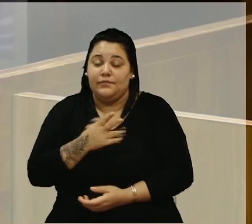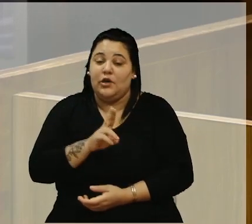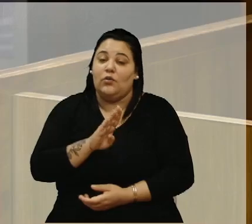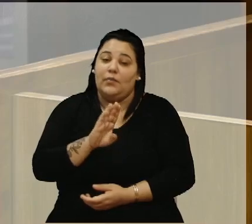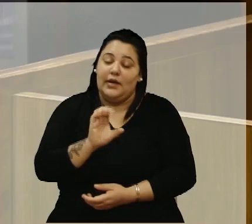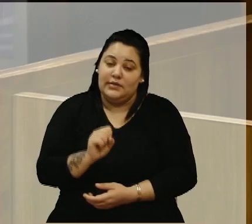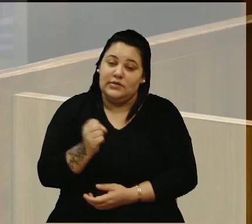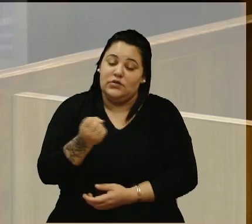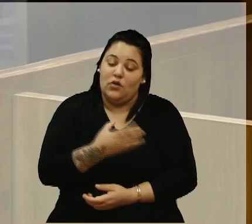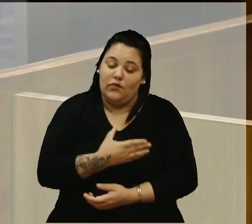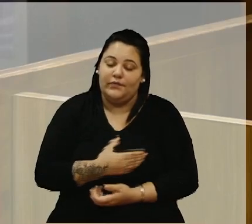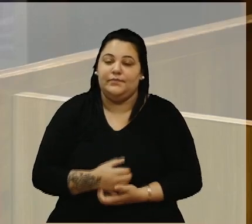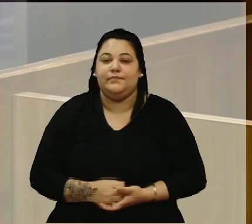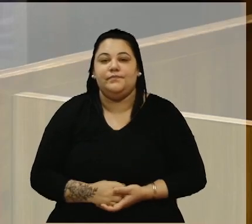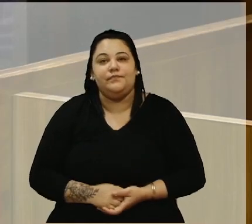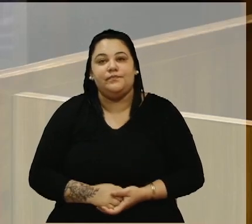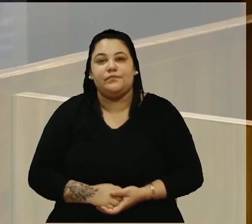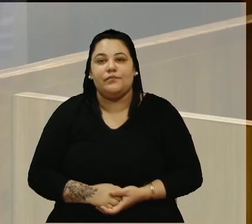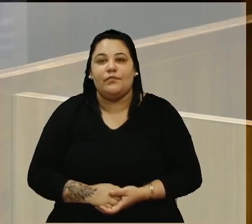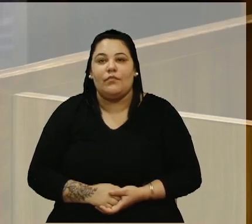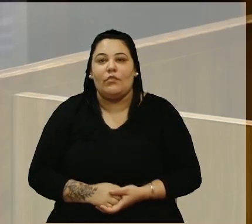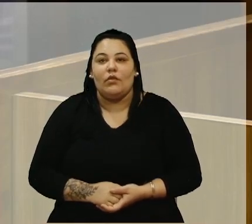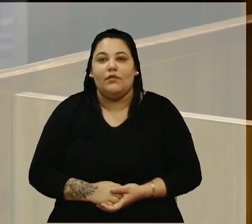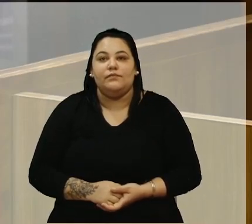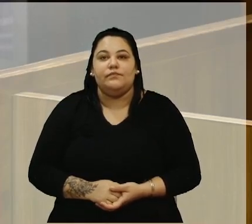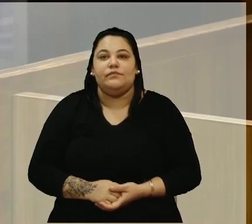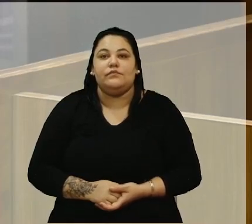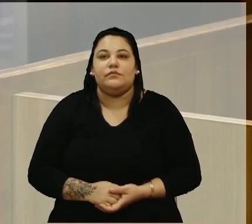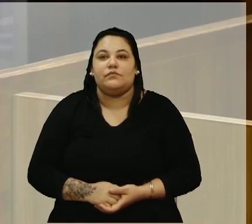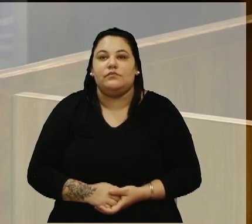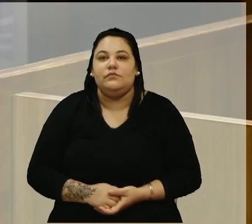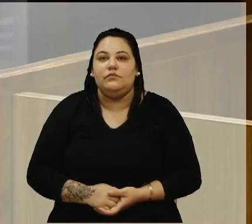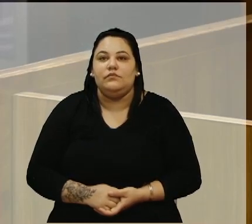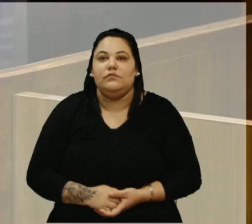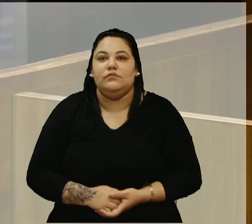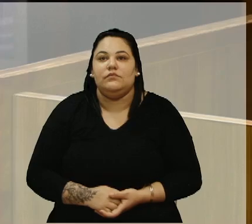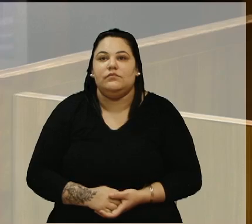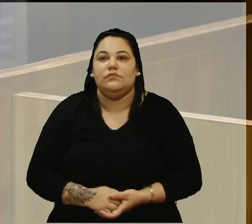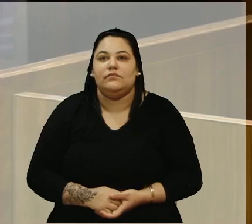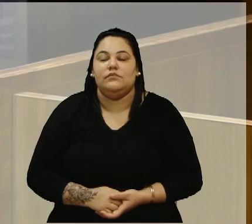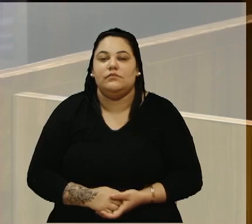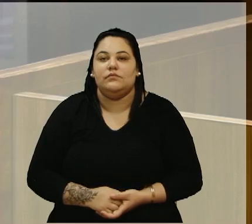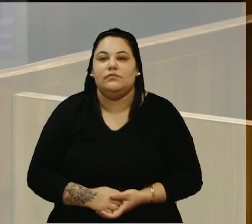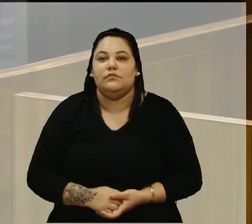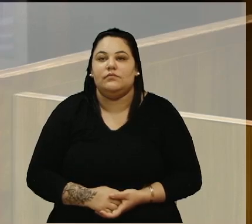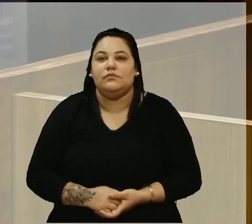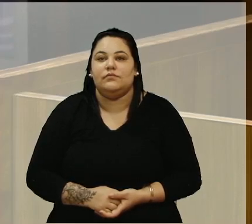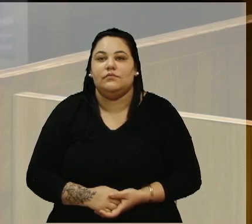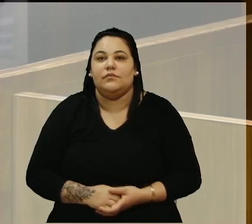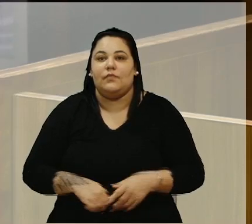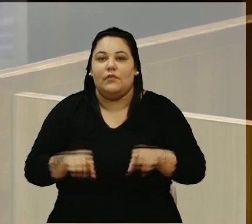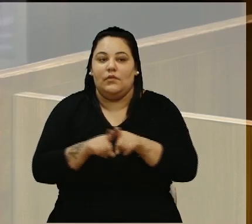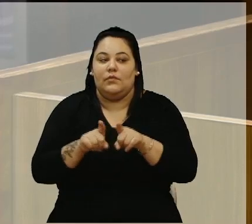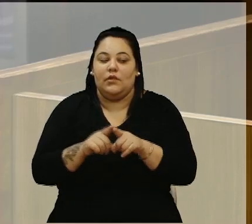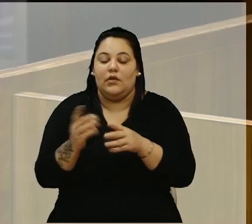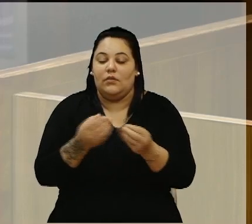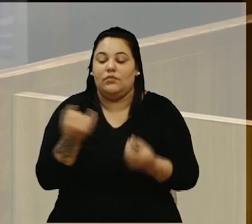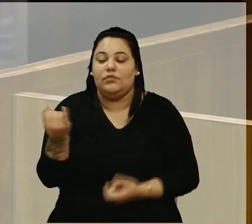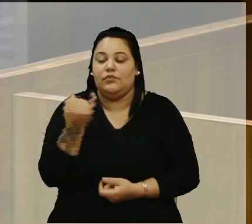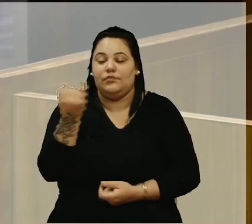nova, né? Já fizeram inclusive sondagem de solo e é de extrema